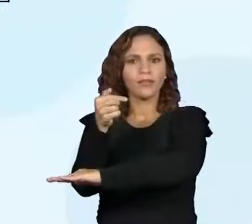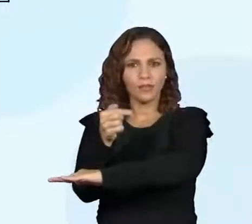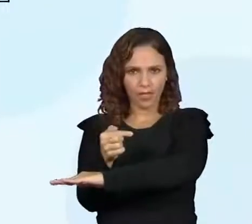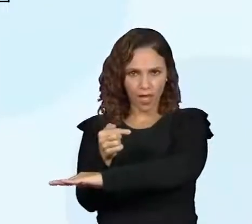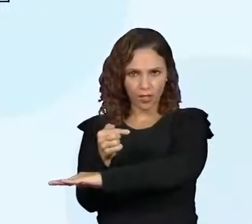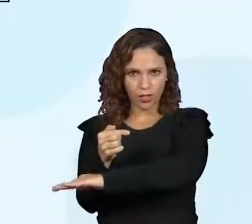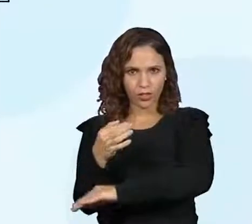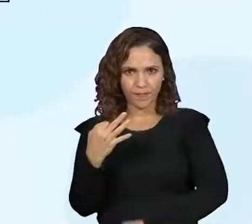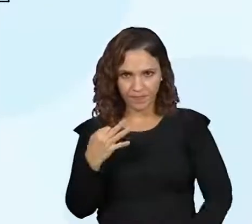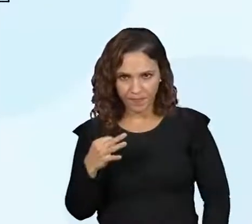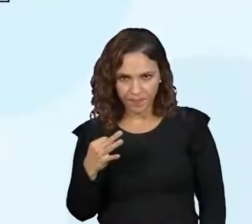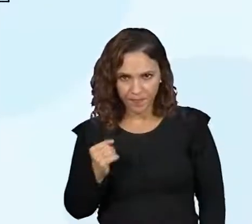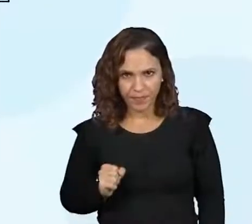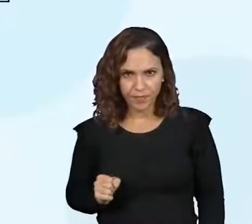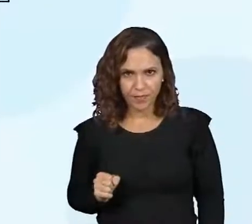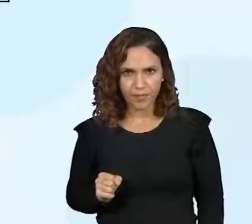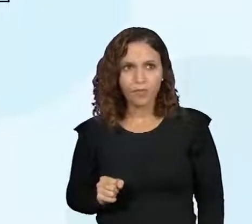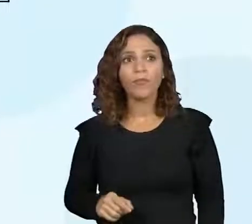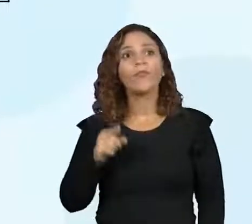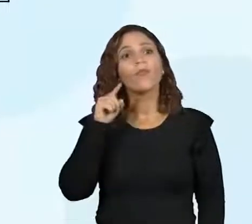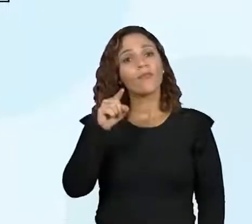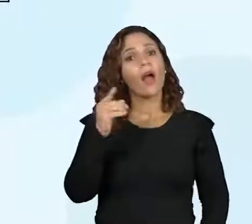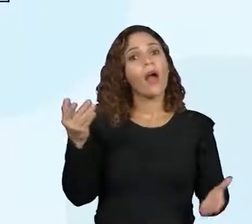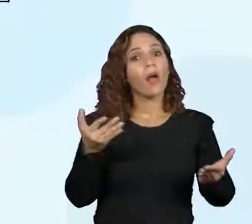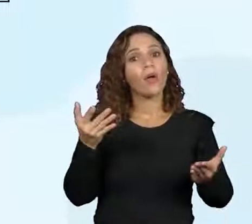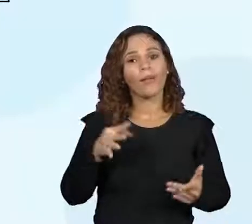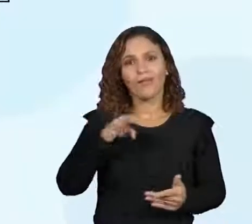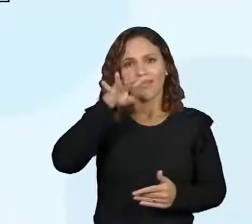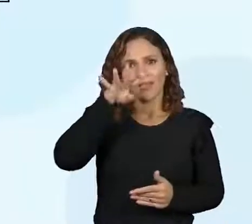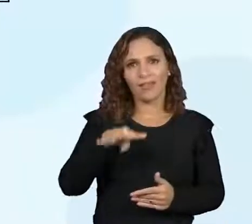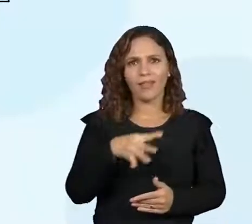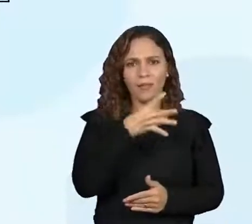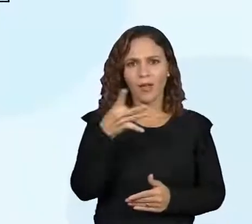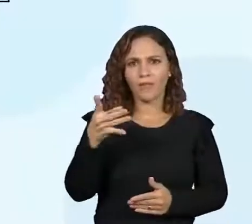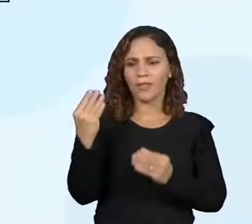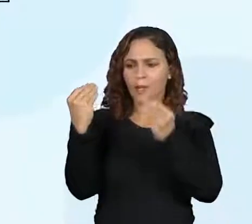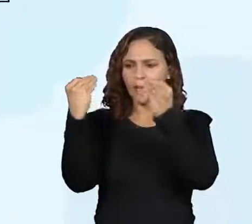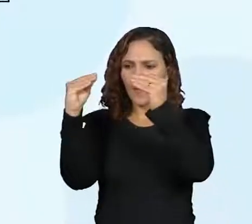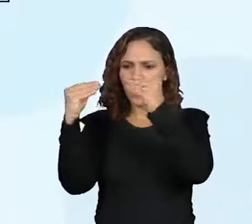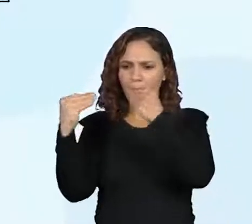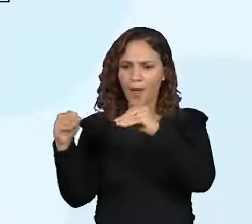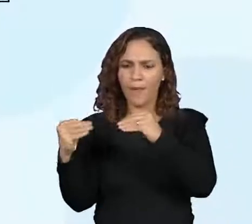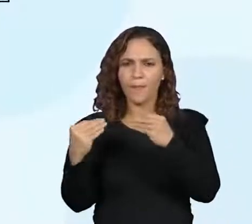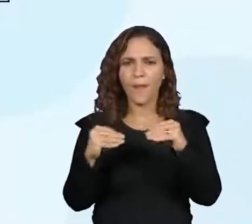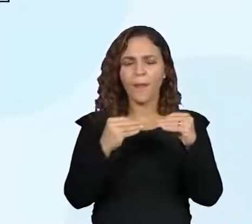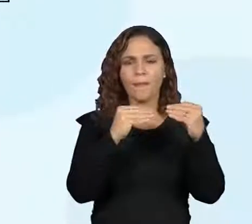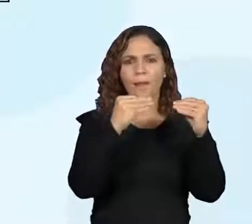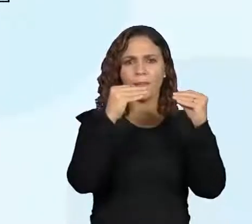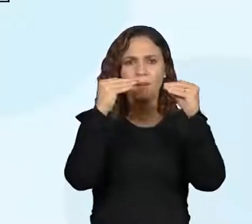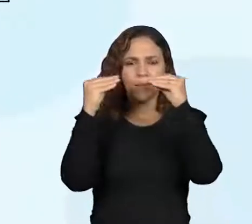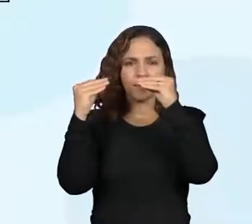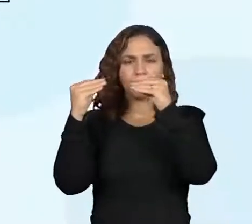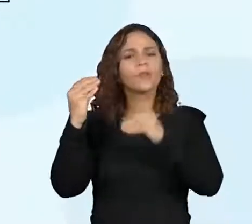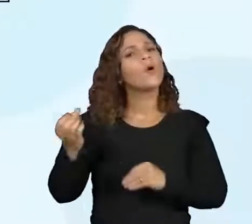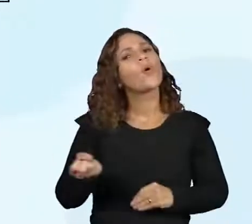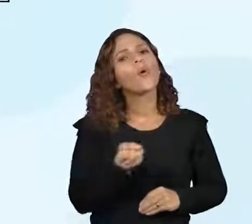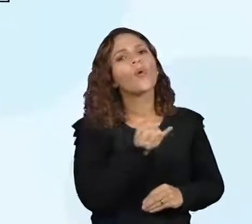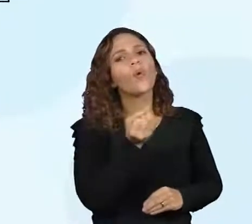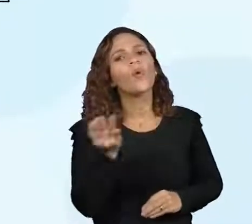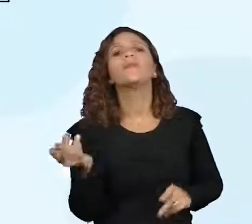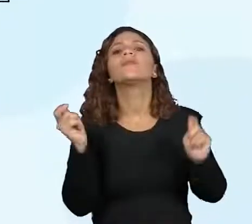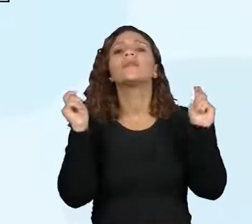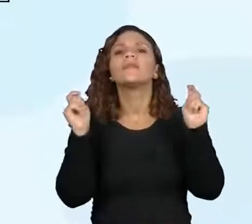contou. Complete a tabela para saber quantos carrinhos ele vai conseguir expor